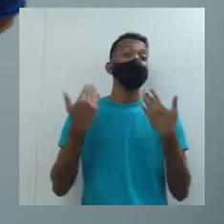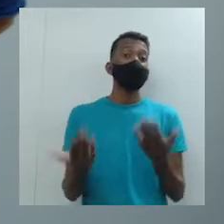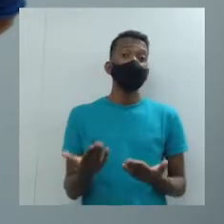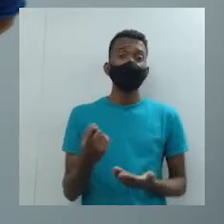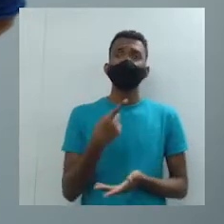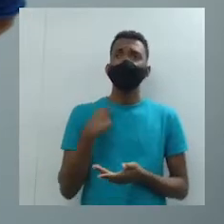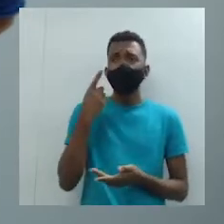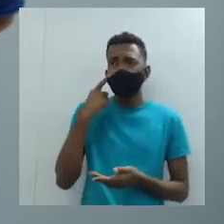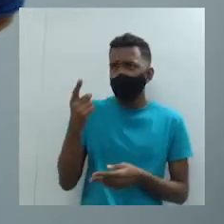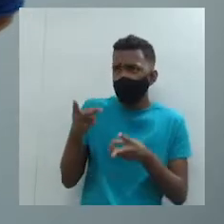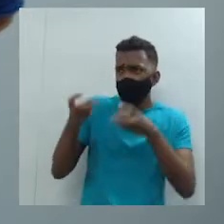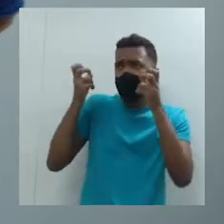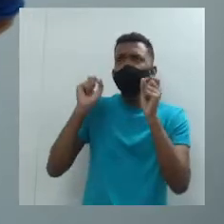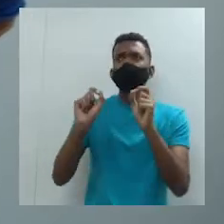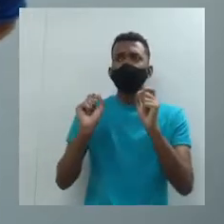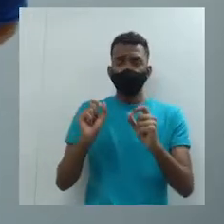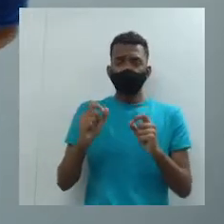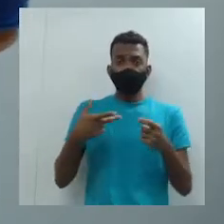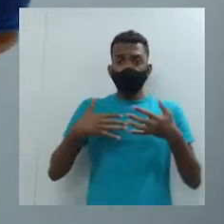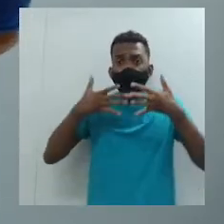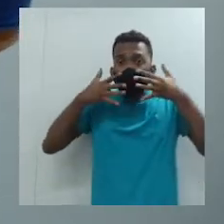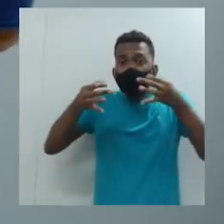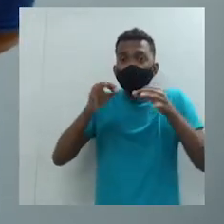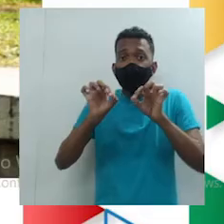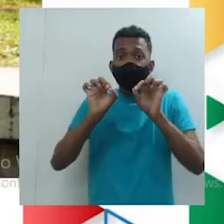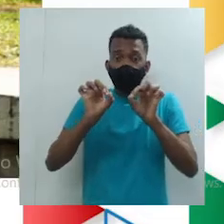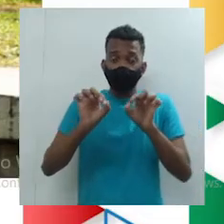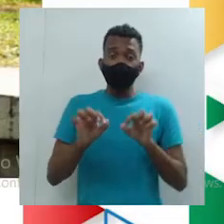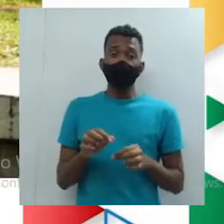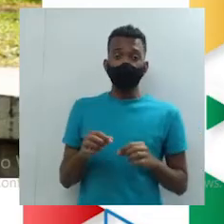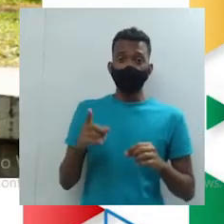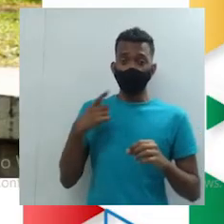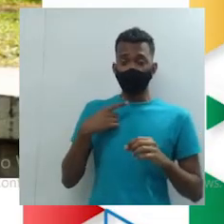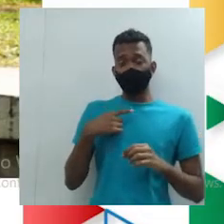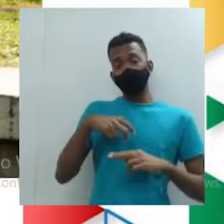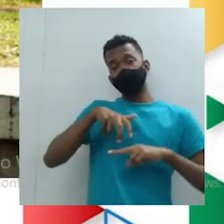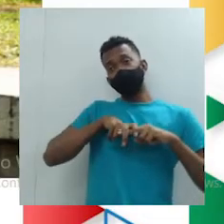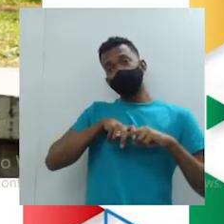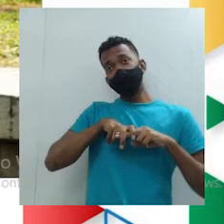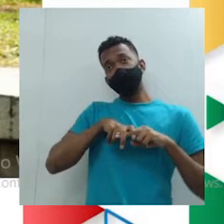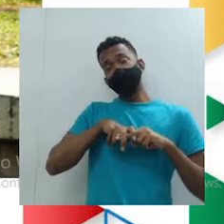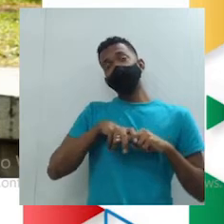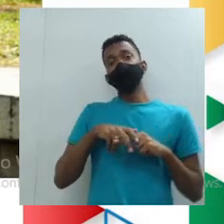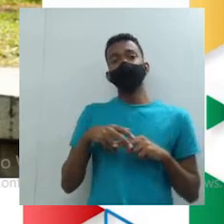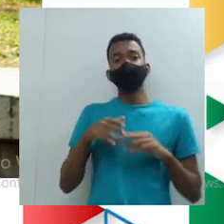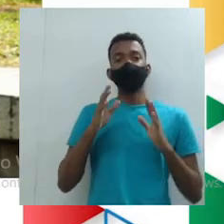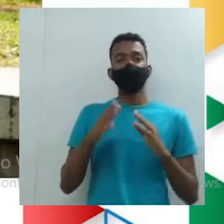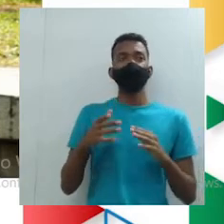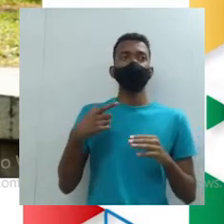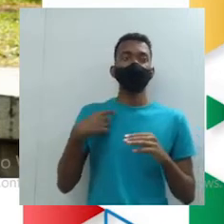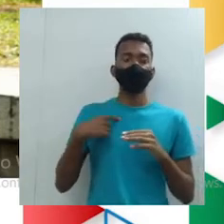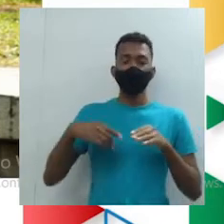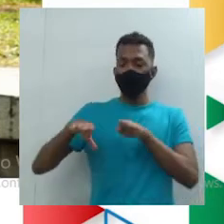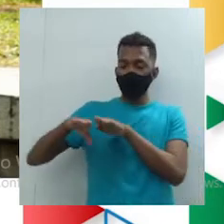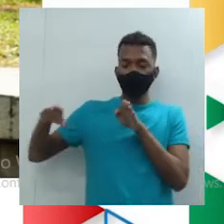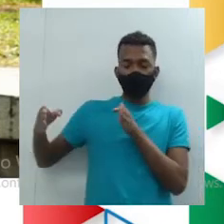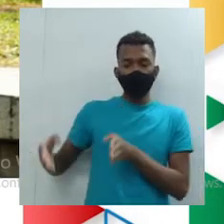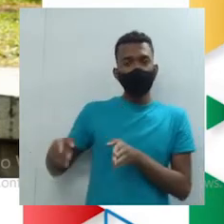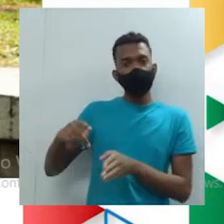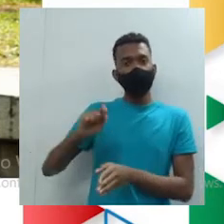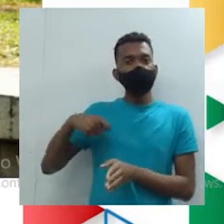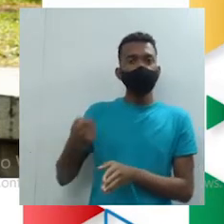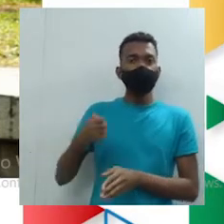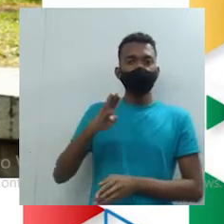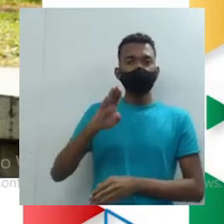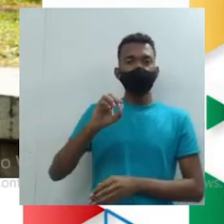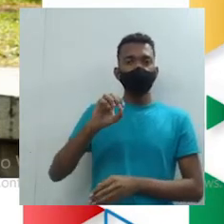que me chama a atenção aqui é o seguinte, é o olhar dele sentado à mesa, que dá menção à própria